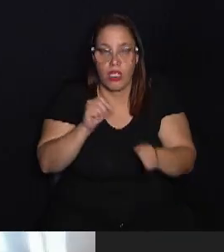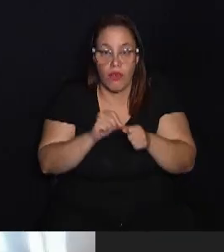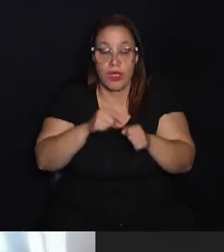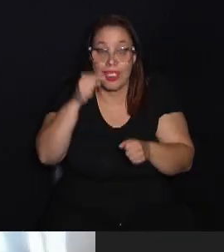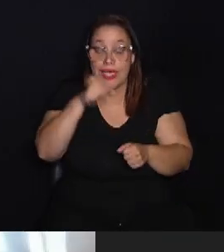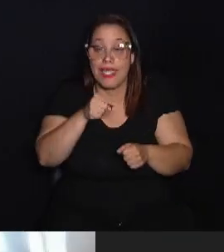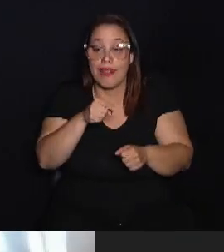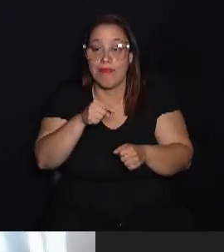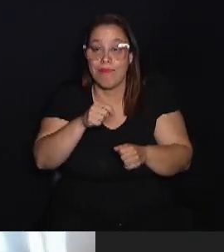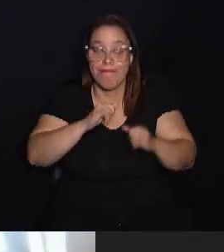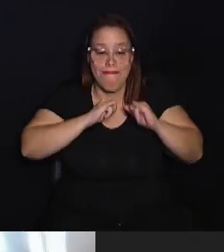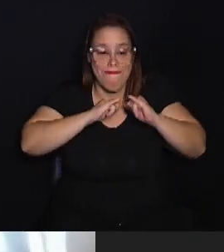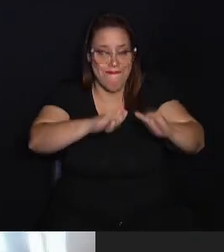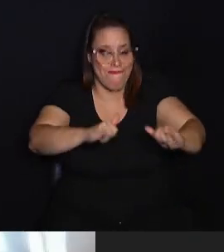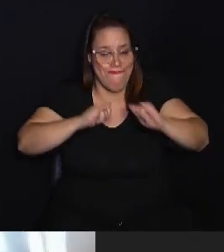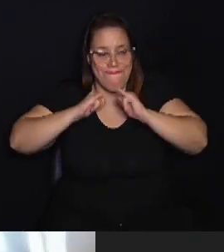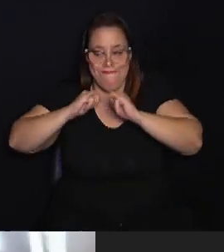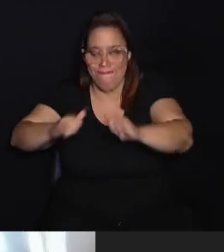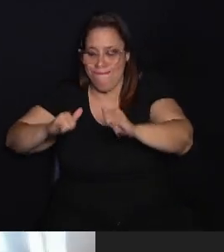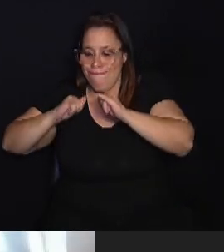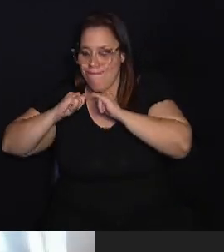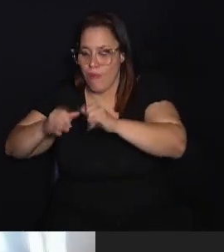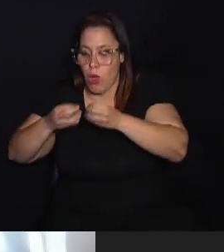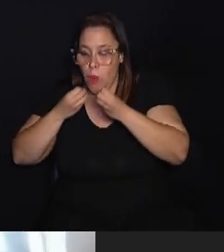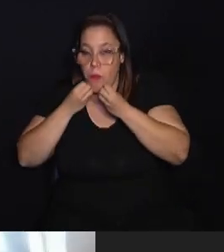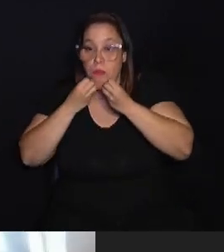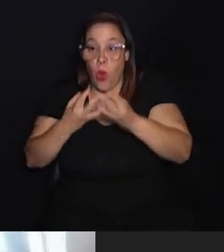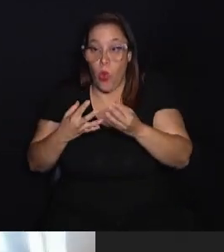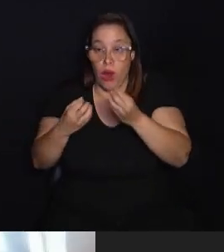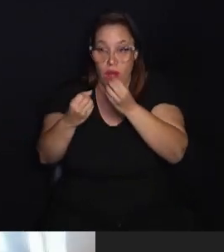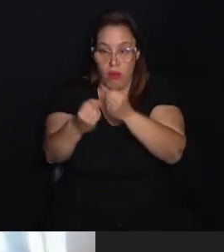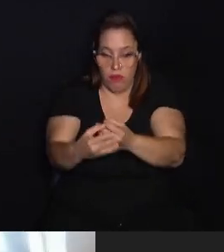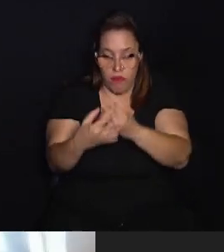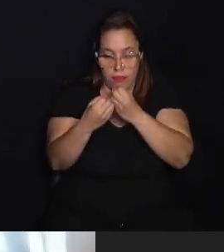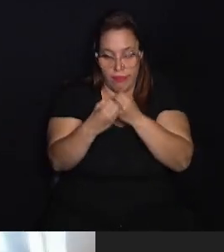aqui, que é divulgar boa informação,